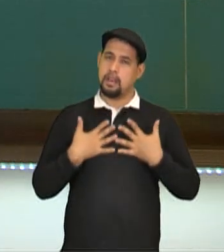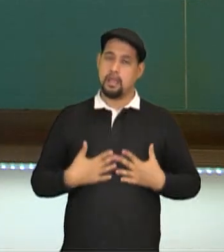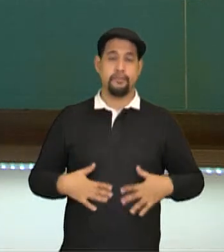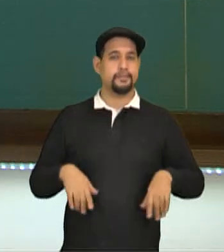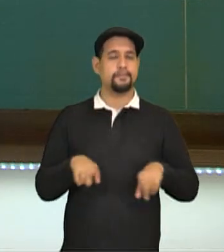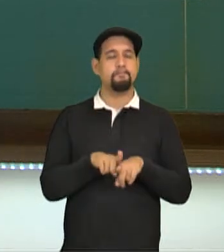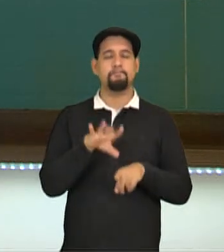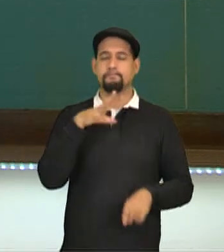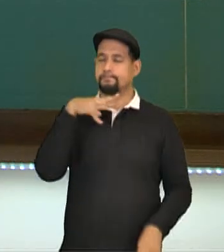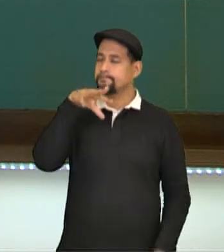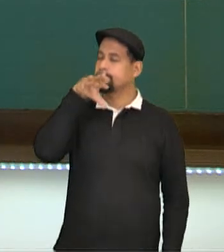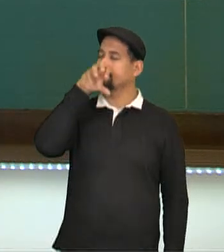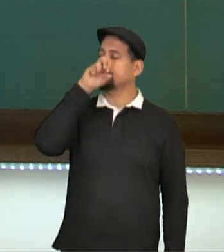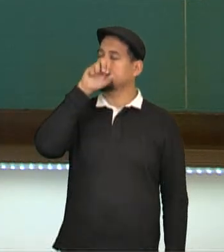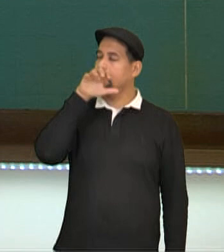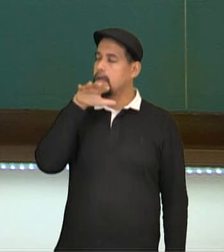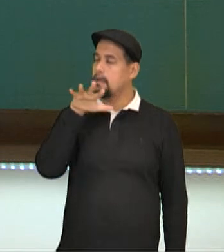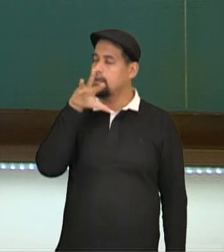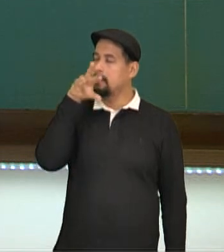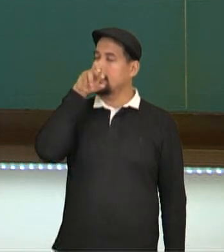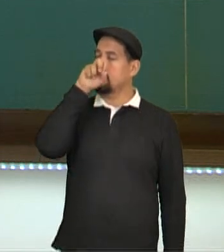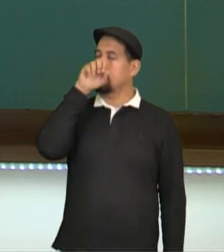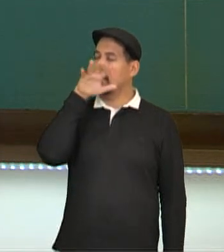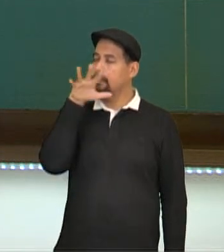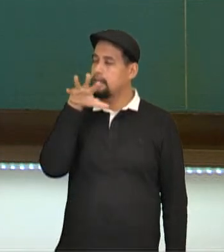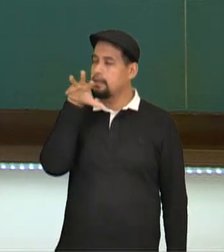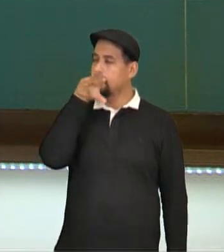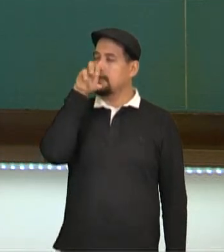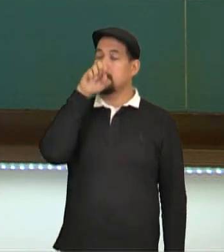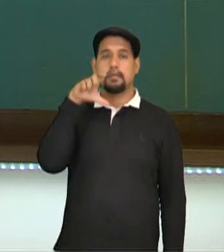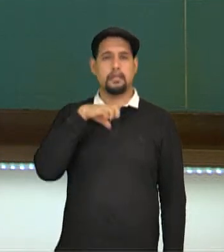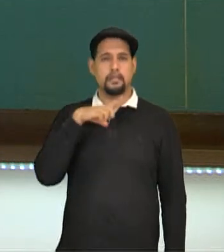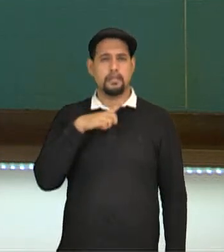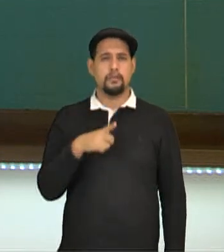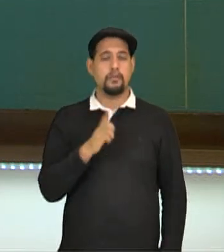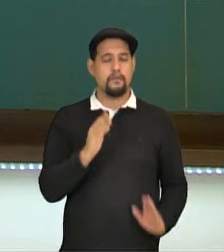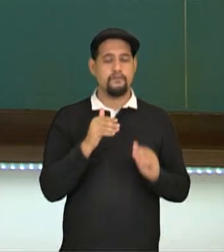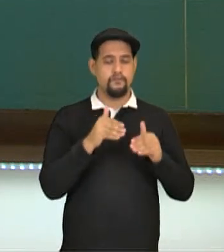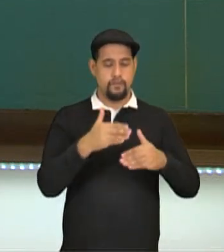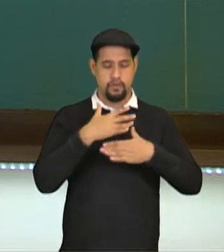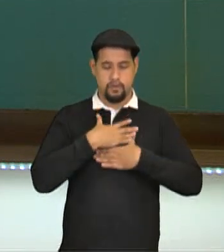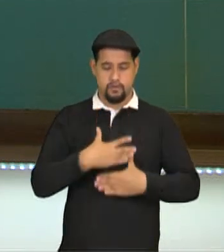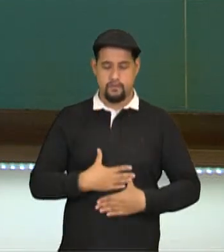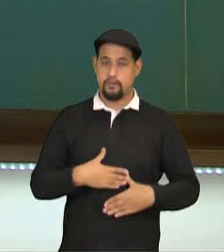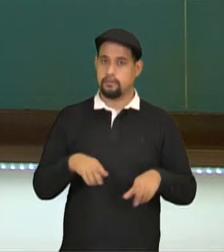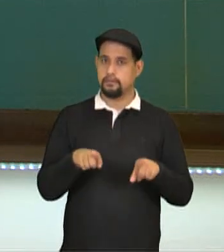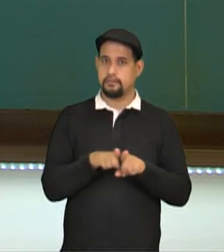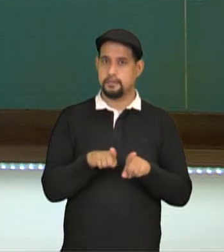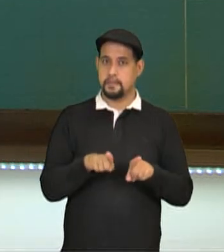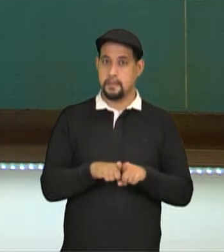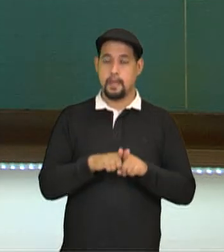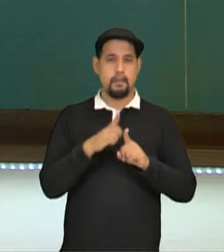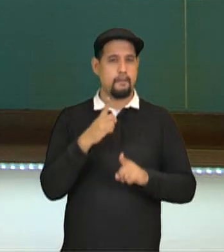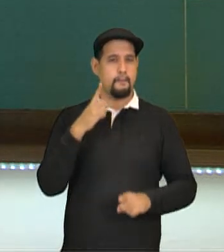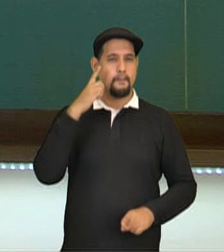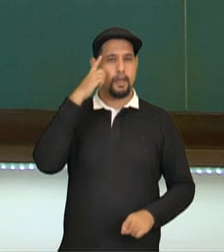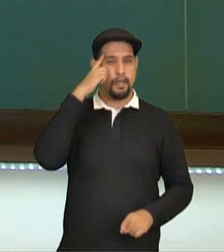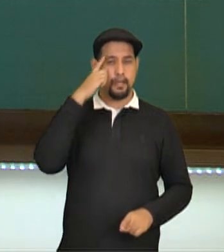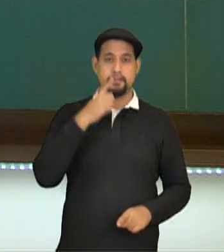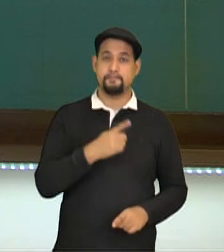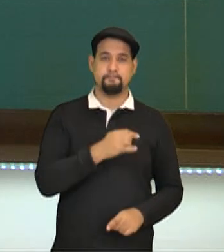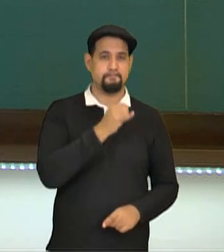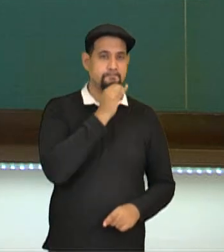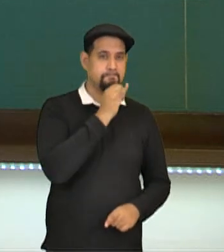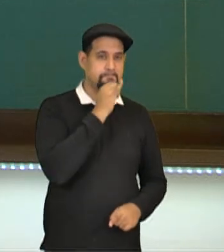com a respiração o tempo todo, e ele tem o foco de trabalhar corpo e mente. Um